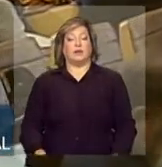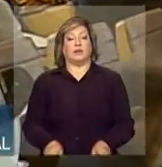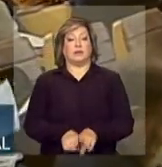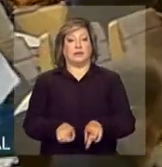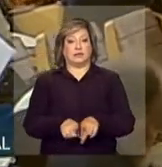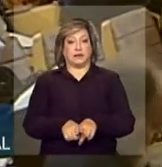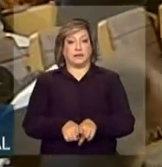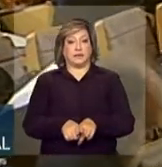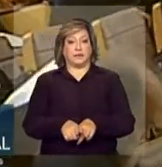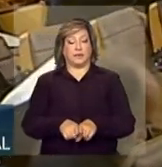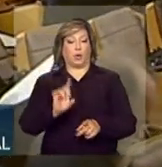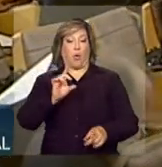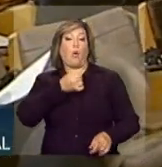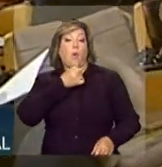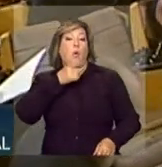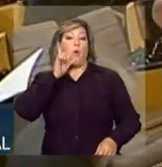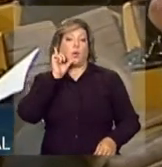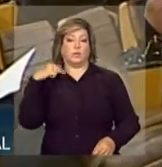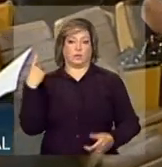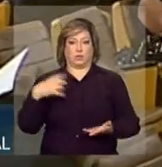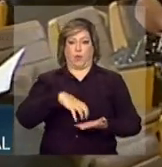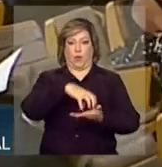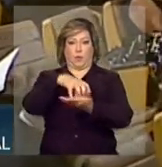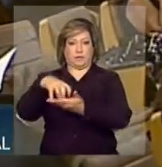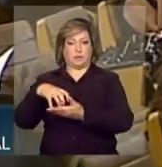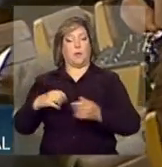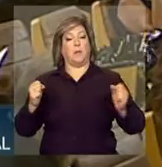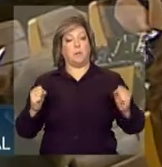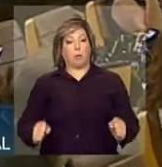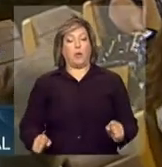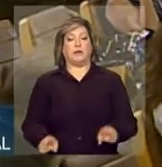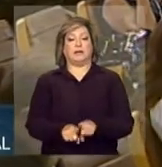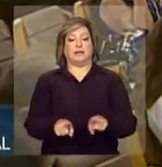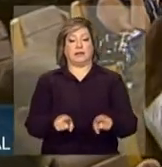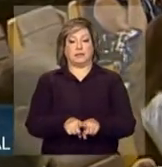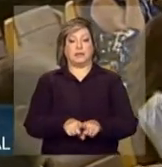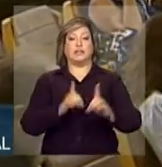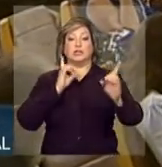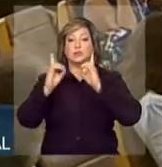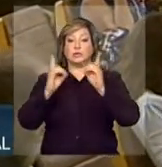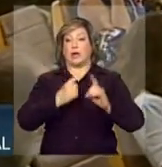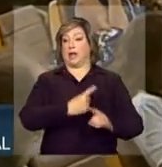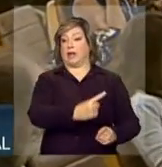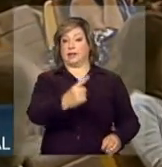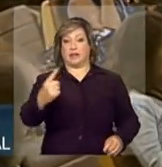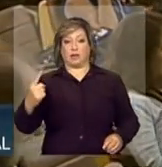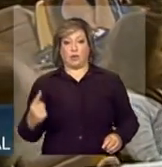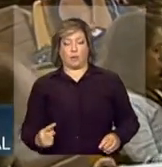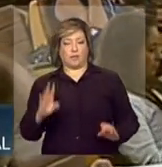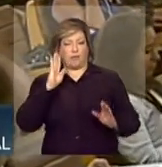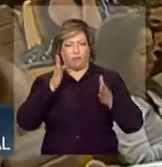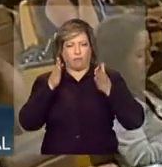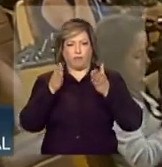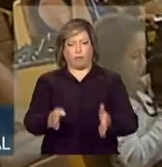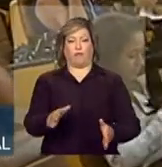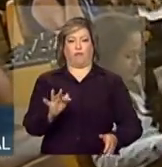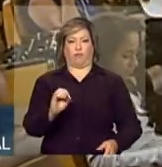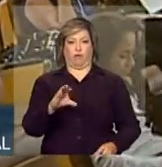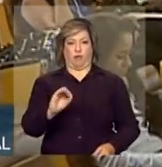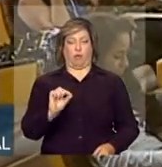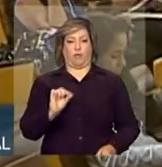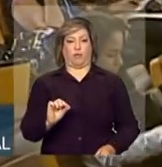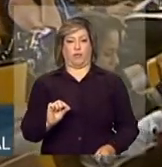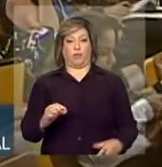posteriormente, no dia de ontem, as comissões puderam também discutir. Cada uma delas focalizou um aspecto, de maneira que